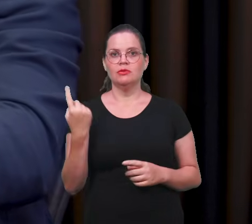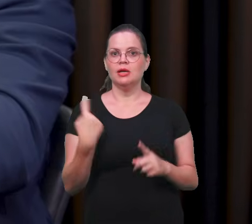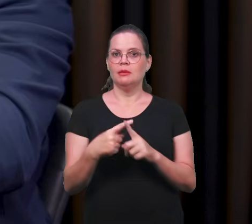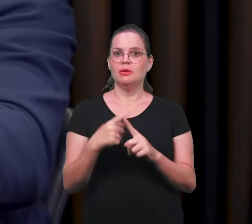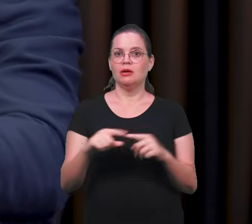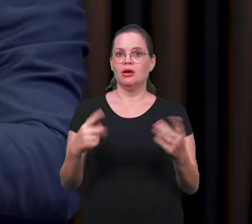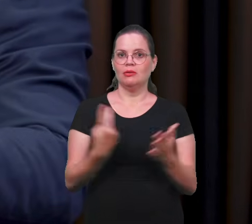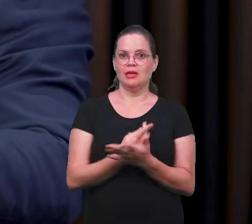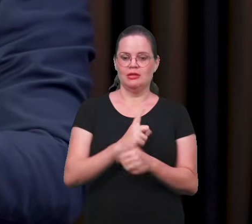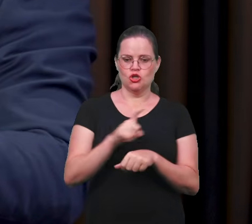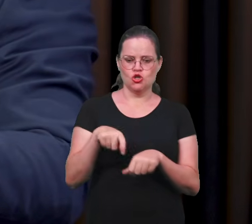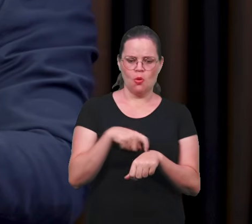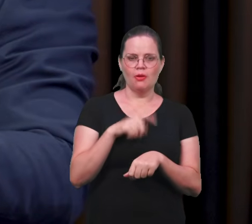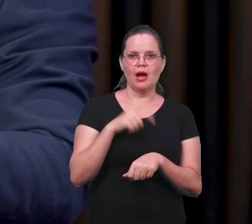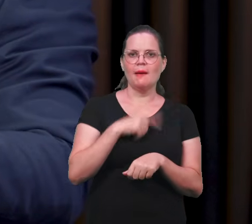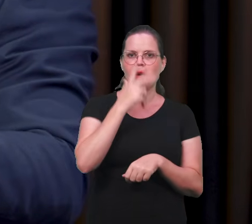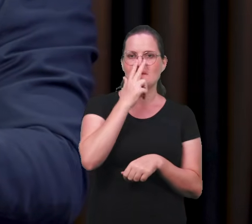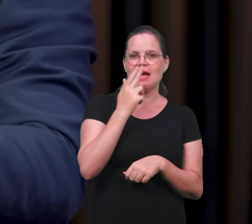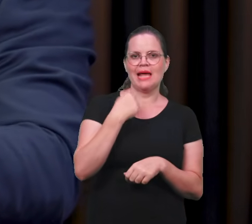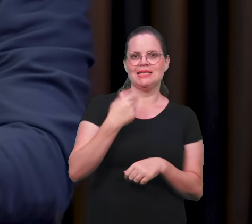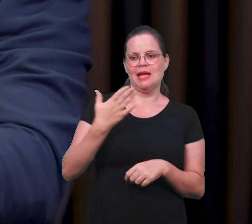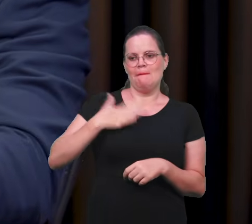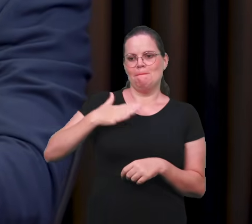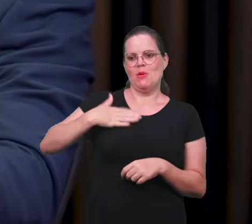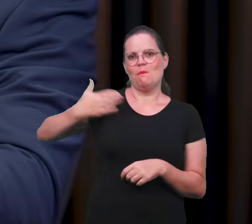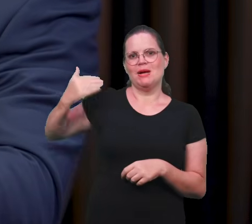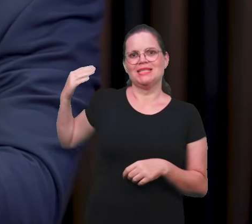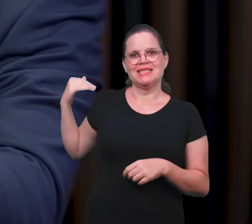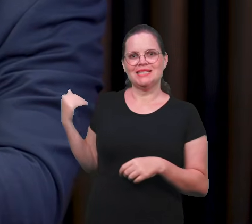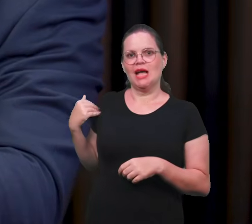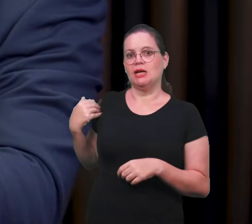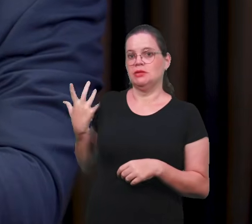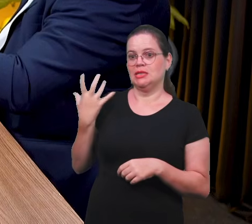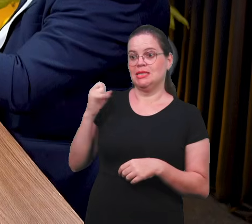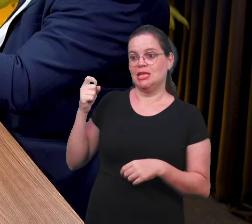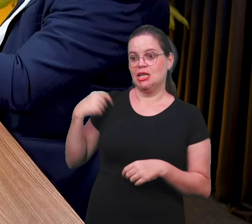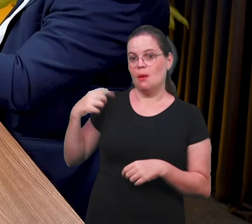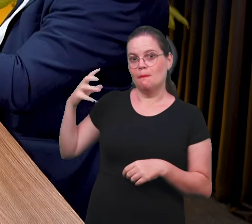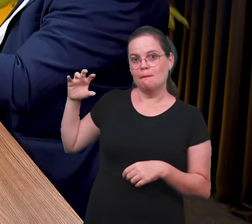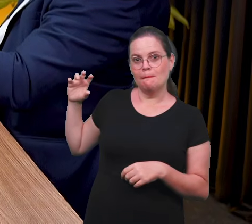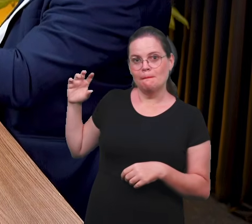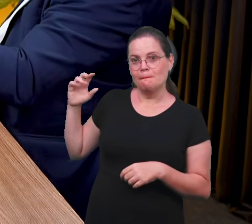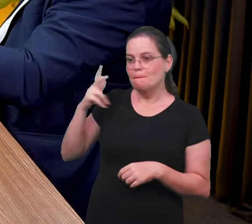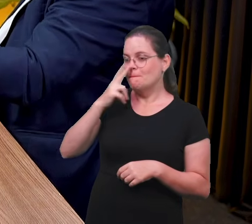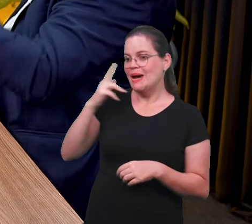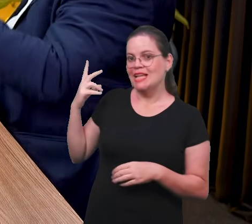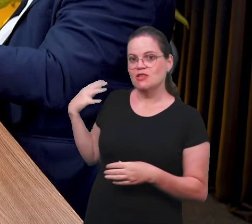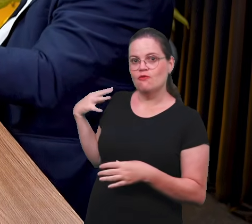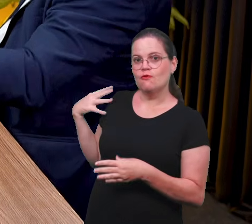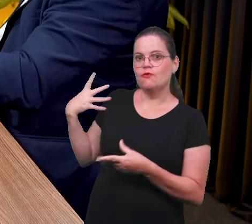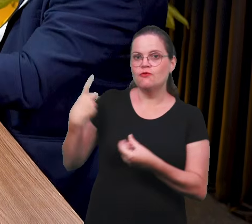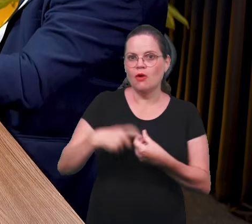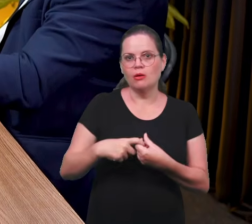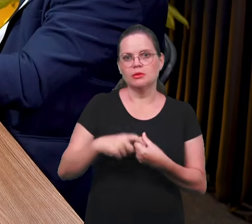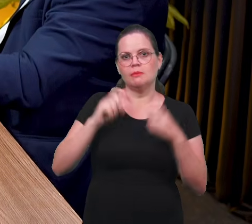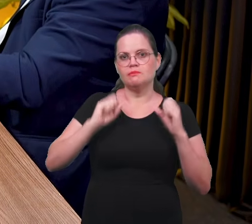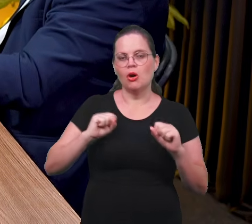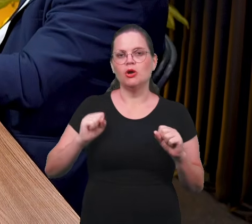te coloca numa condição ali que já deveria ter ficado para trás. E,